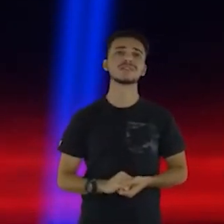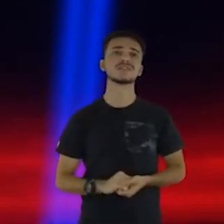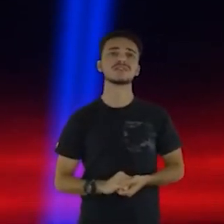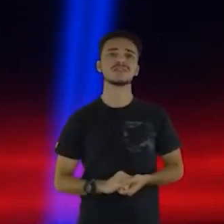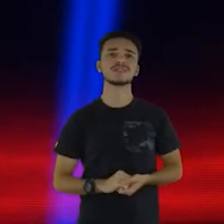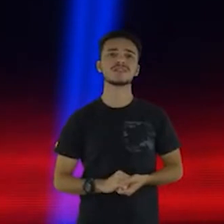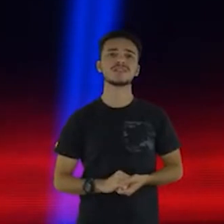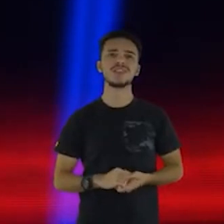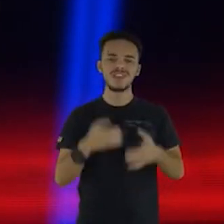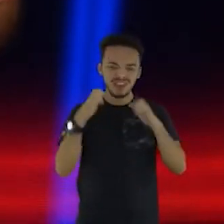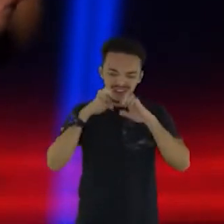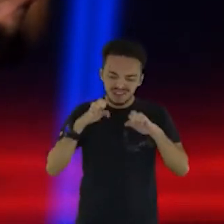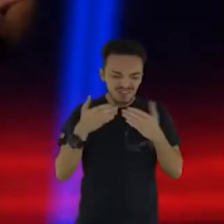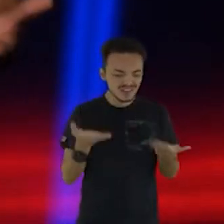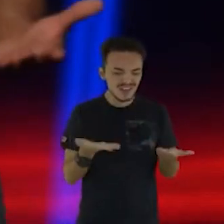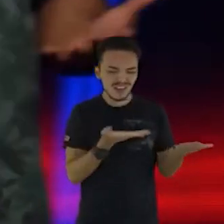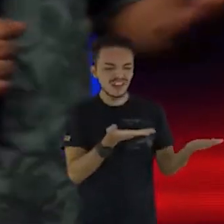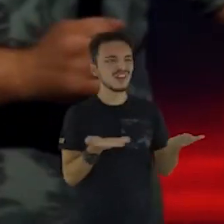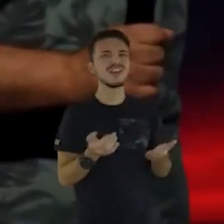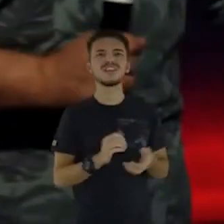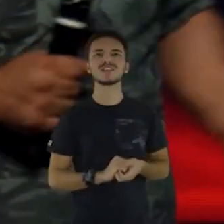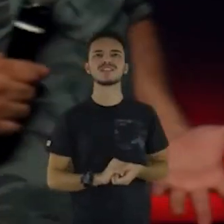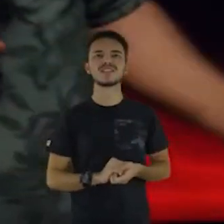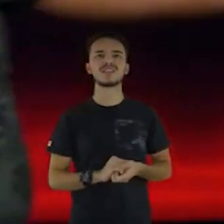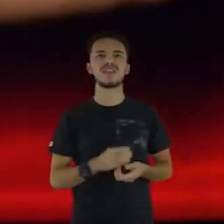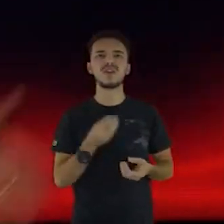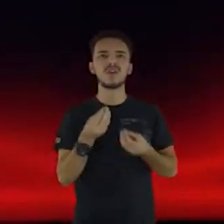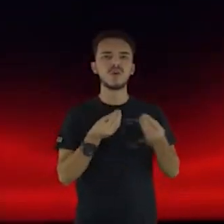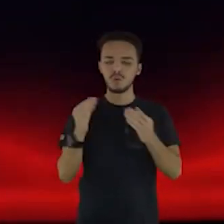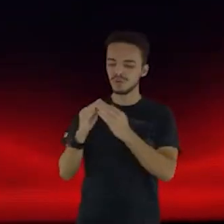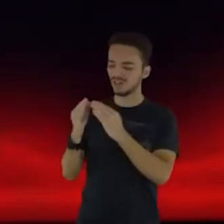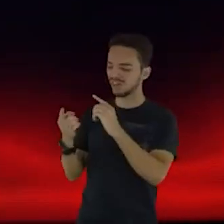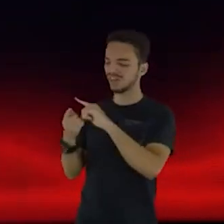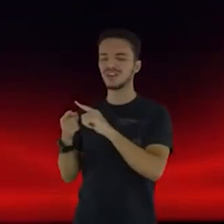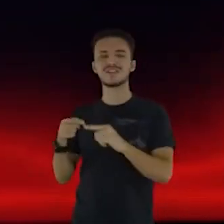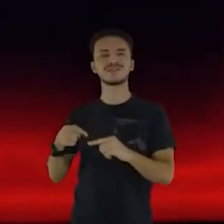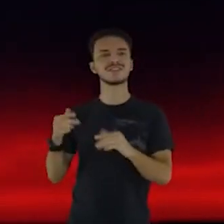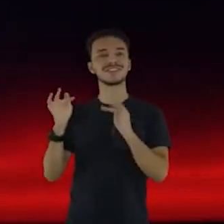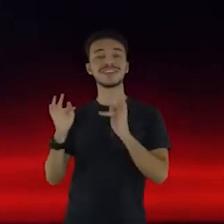que evangelho é esse? Como que Deus vai fazer você crescer assim?